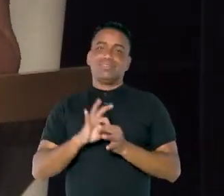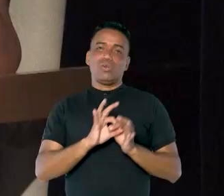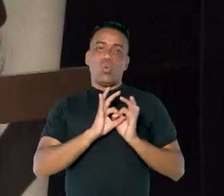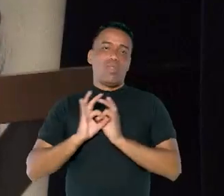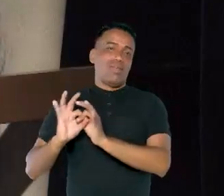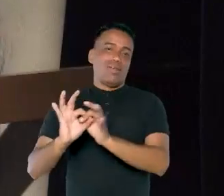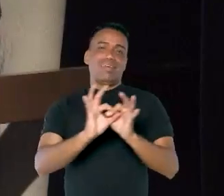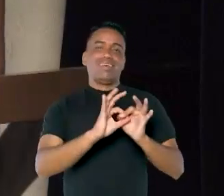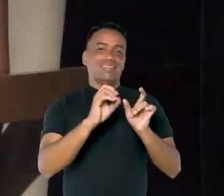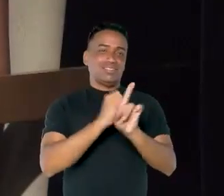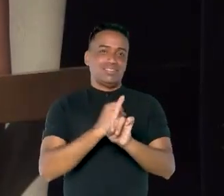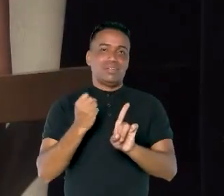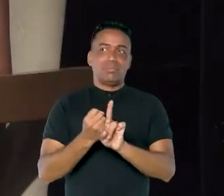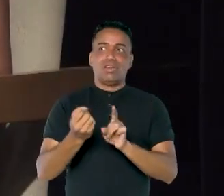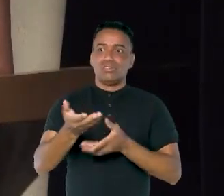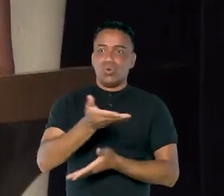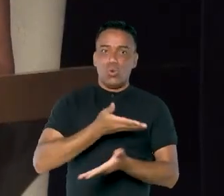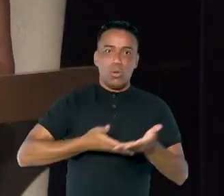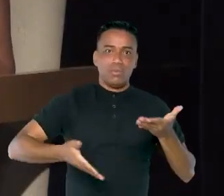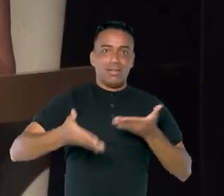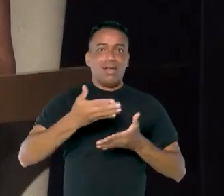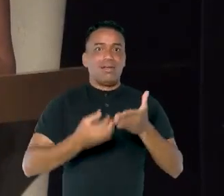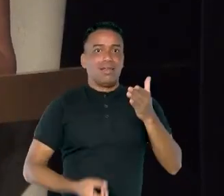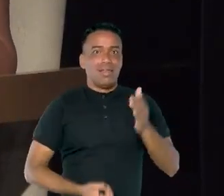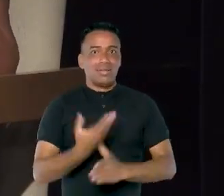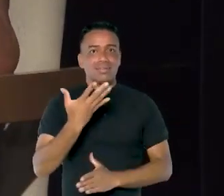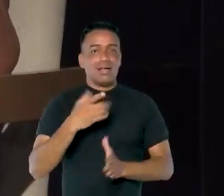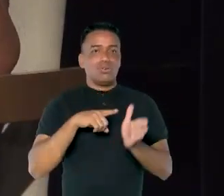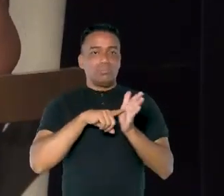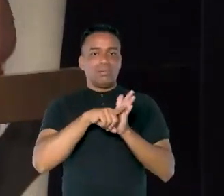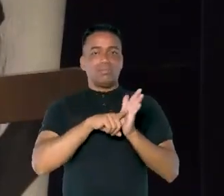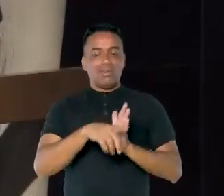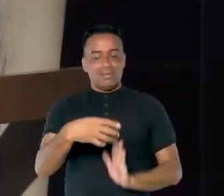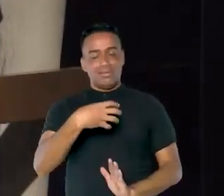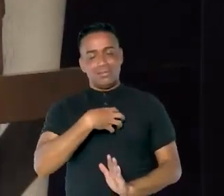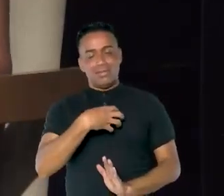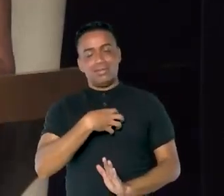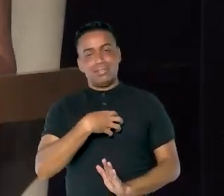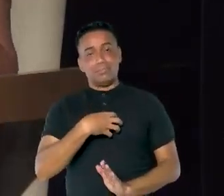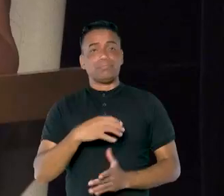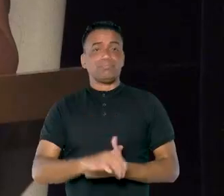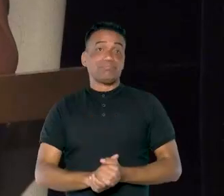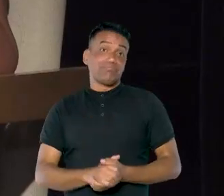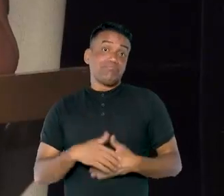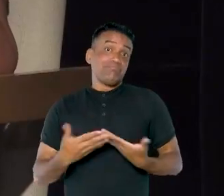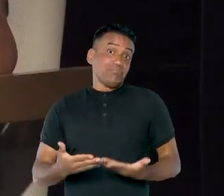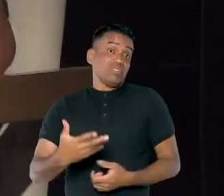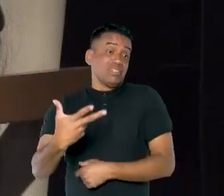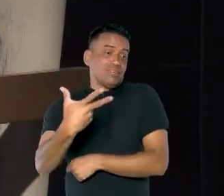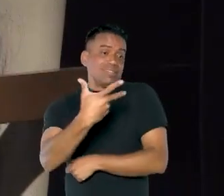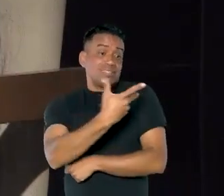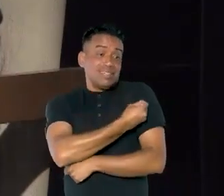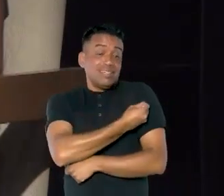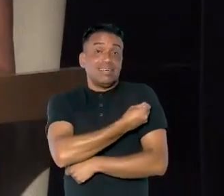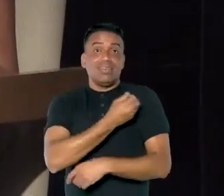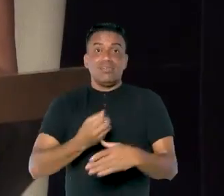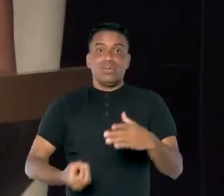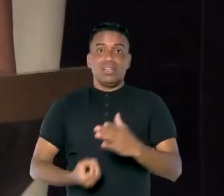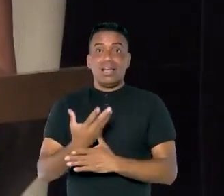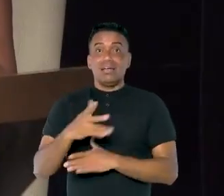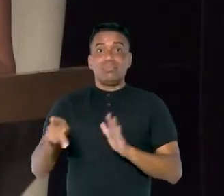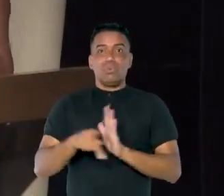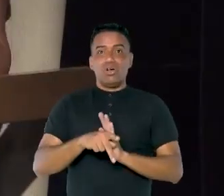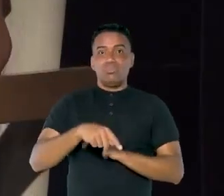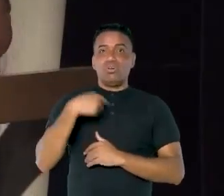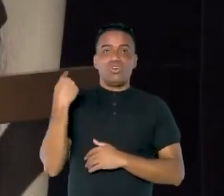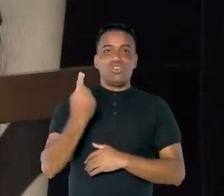porque nós estamos compartilhando para a criação de várias ciências. As vacinas, né, que foram criadas veio do nosso